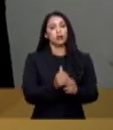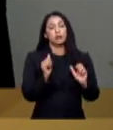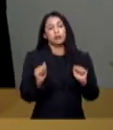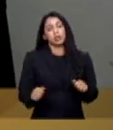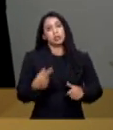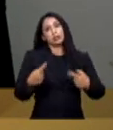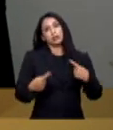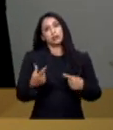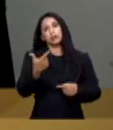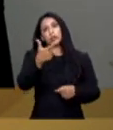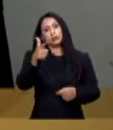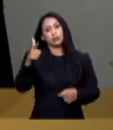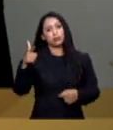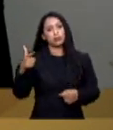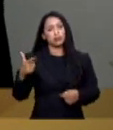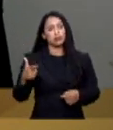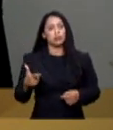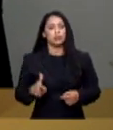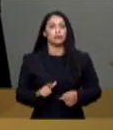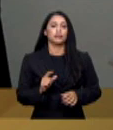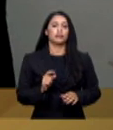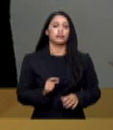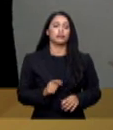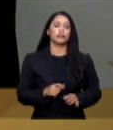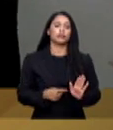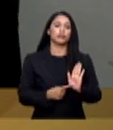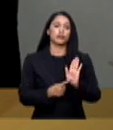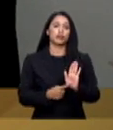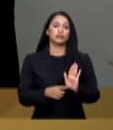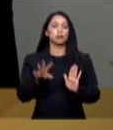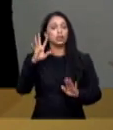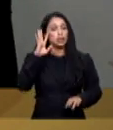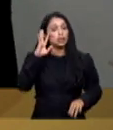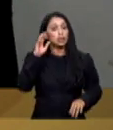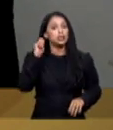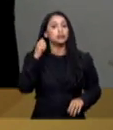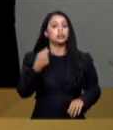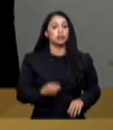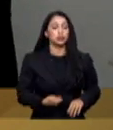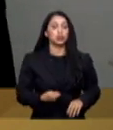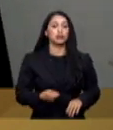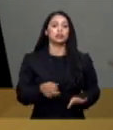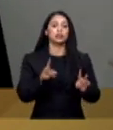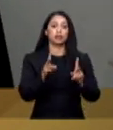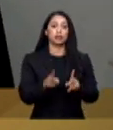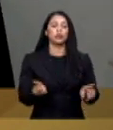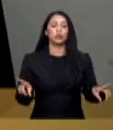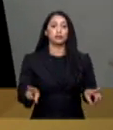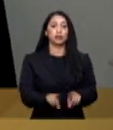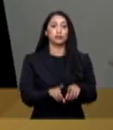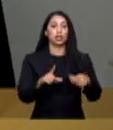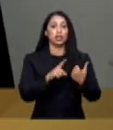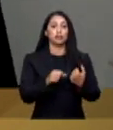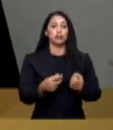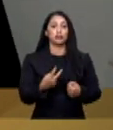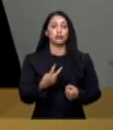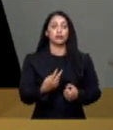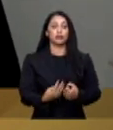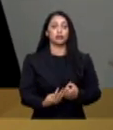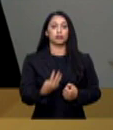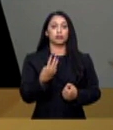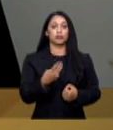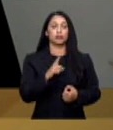vias, como a gente cansa de afirmar, inclusive em decisões. Da mesma forma, o artigo 23, quanto ao